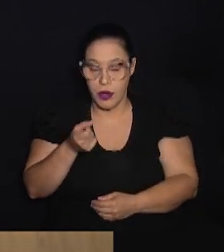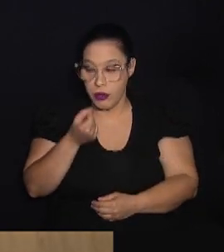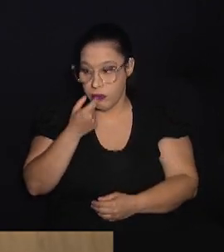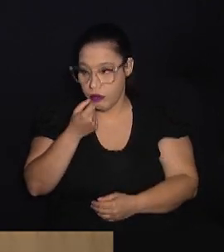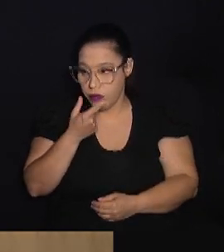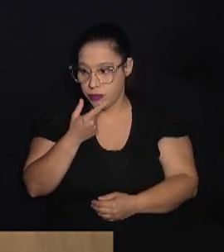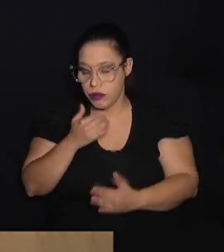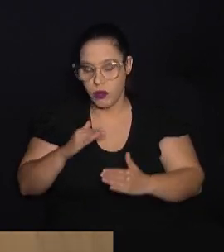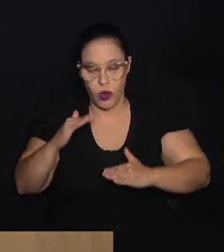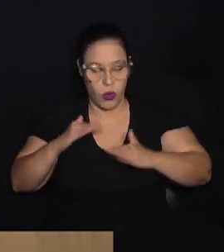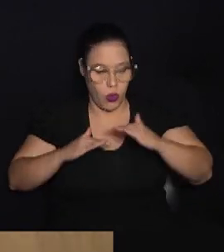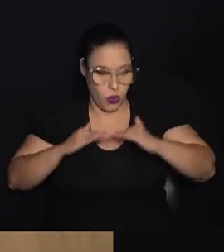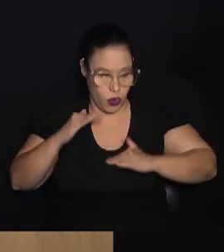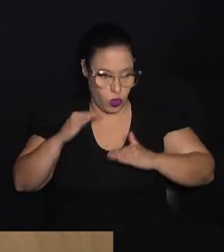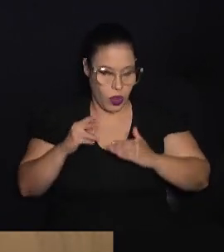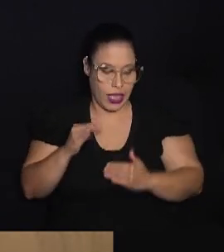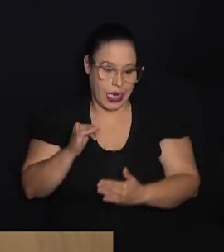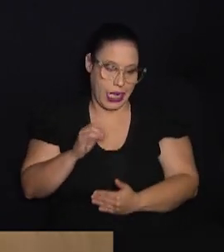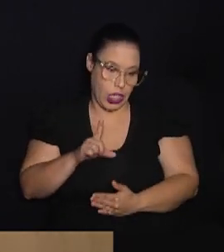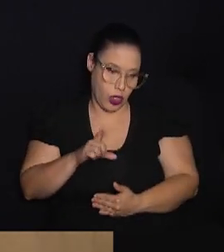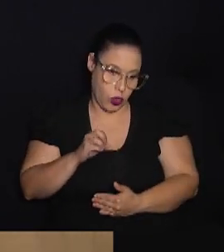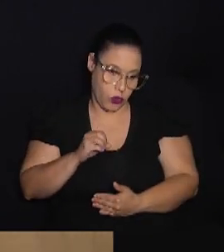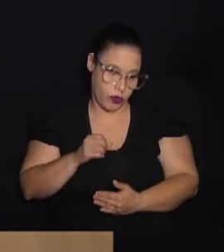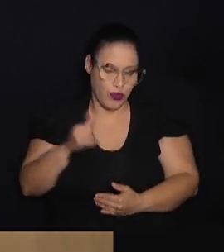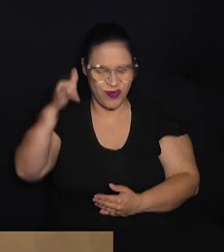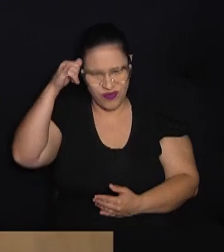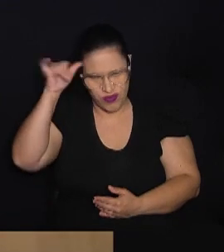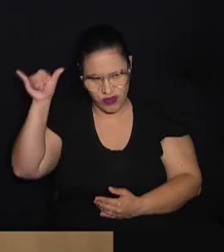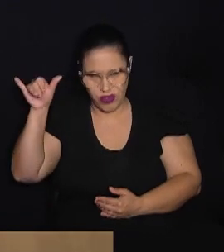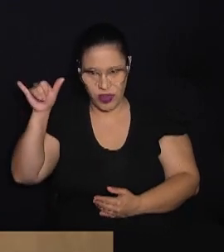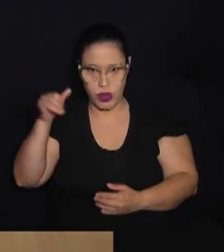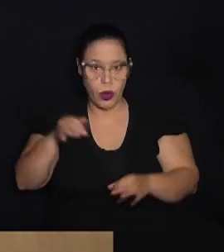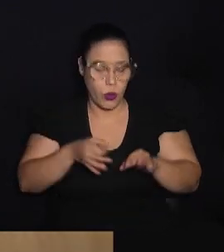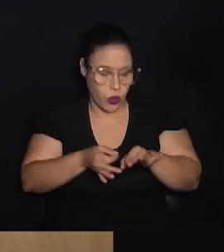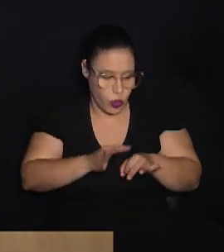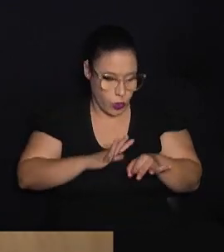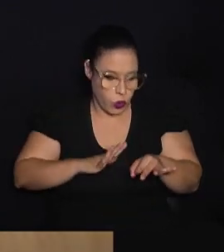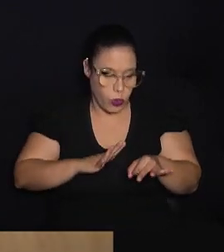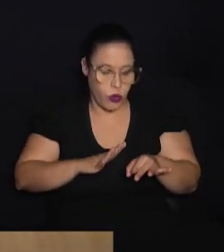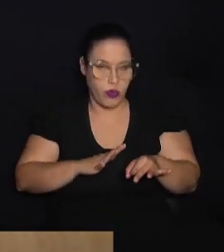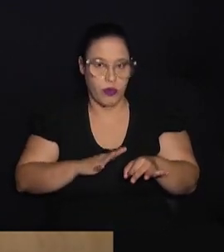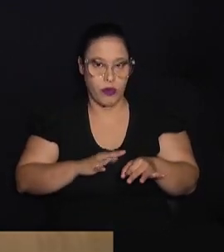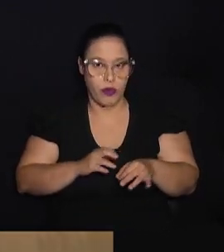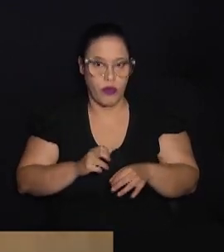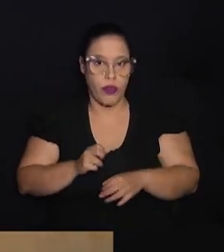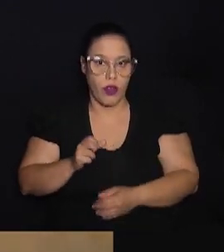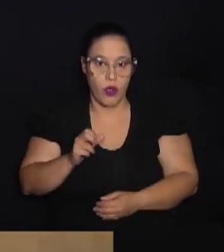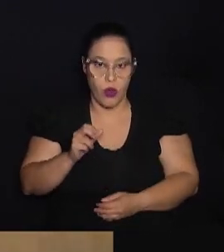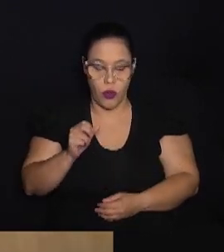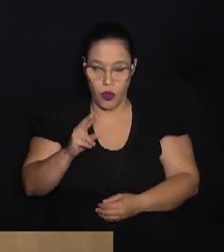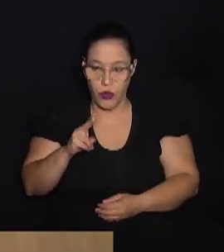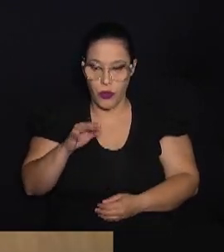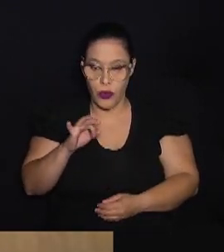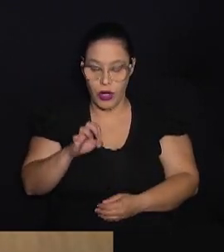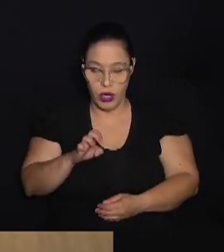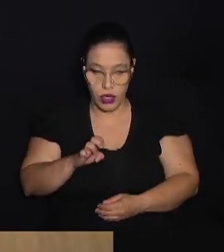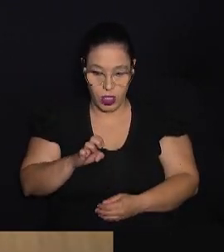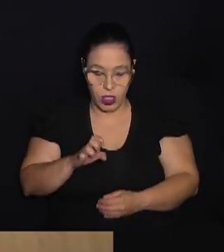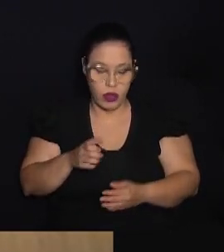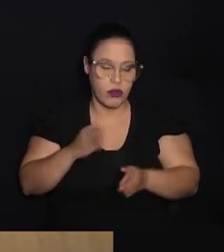consegue regularizar o ciclo, né? Evitar que ela fique exposta, fazer com que a paciente ovule. Então é importante ter seu